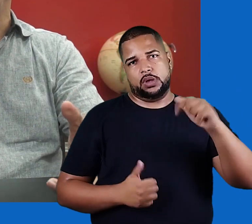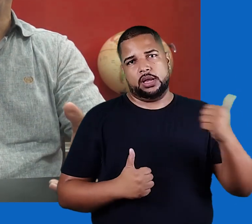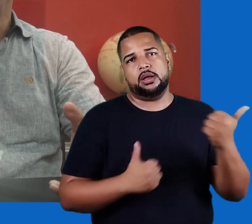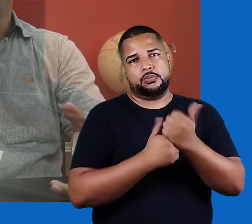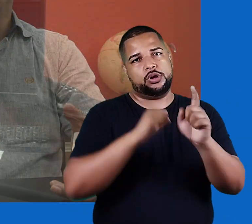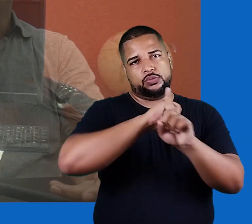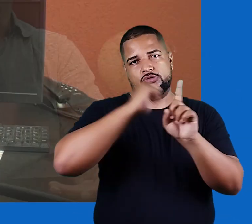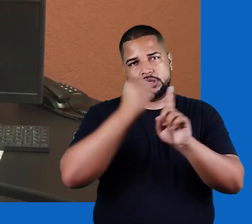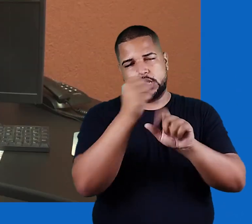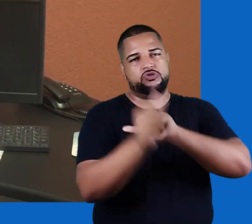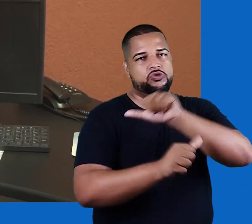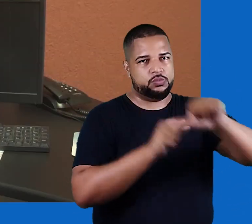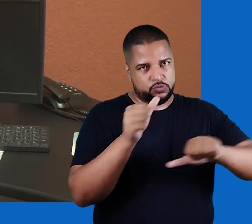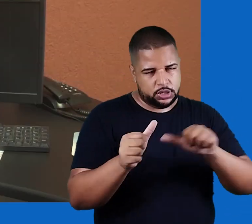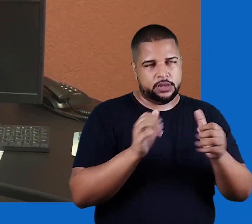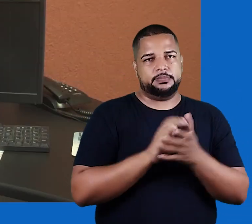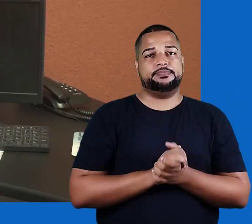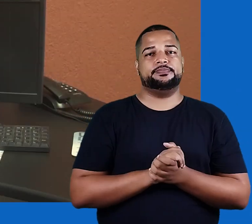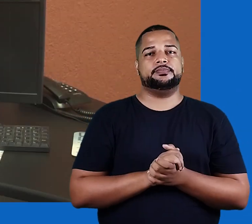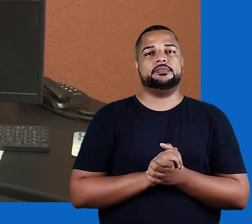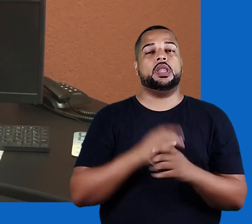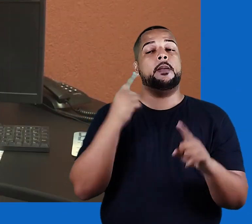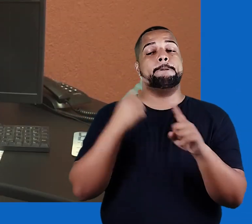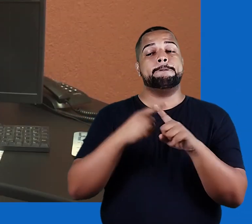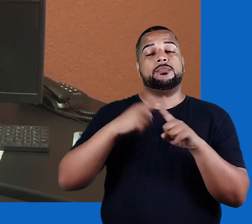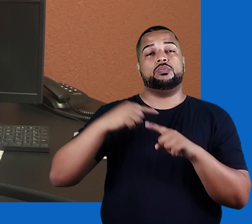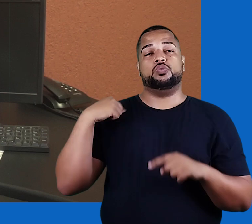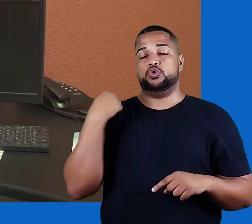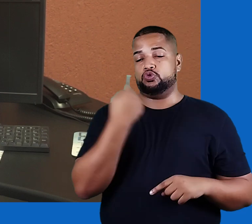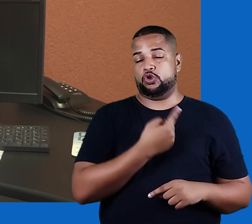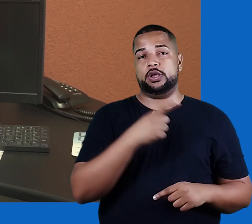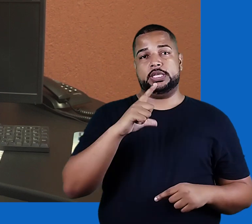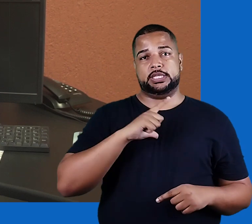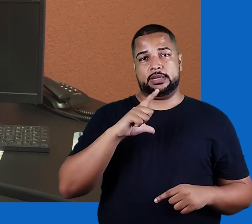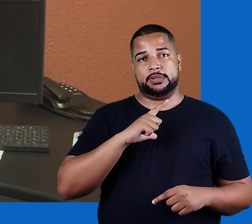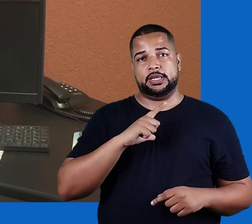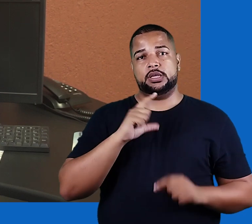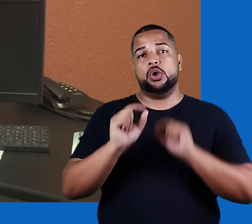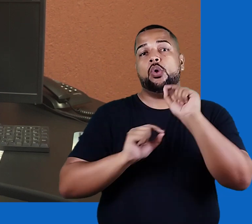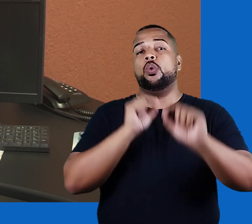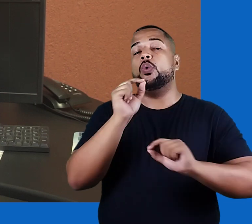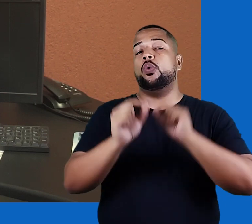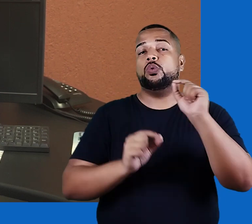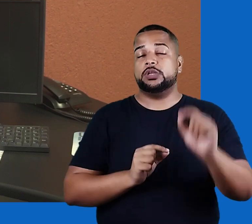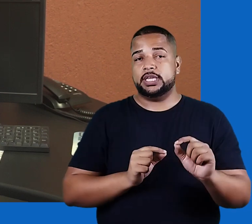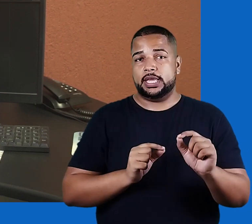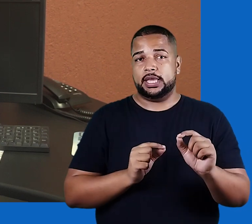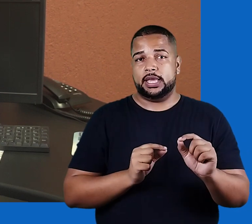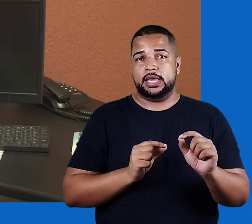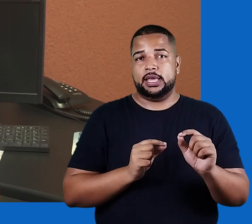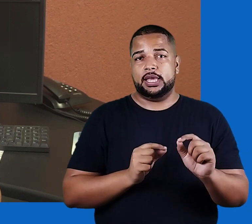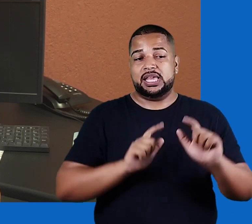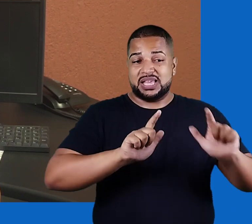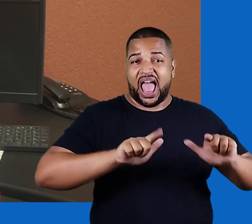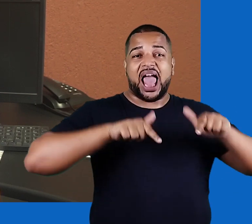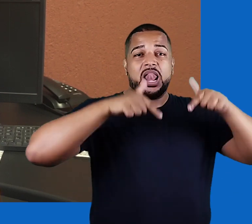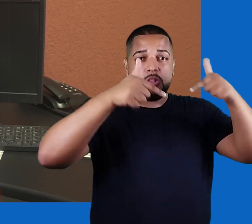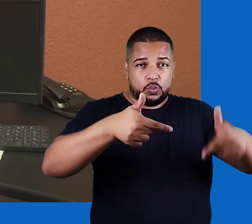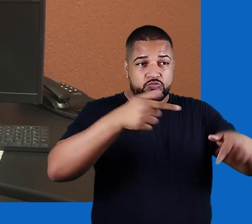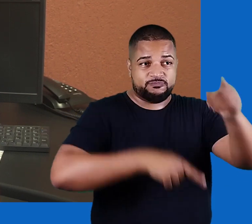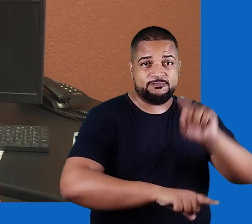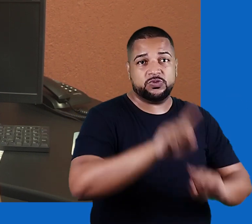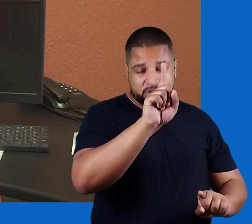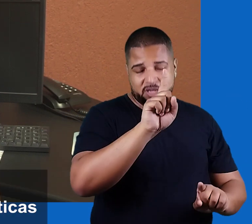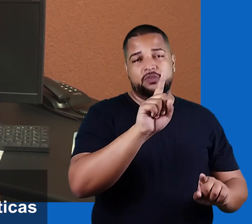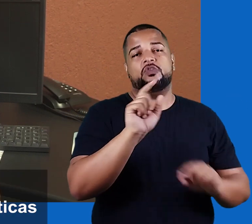como um todo. Porque a gente sempre teve uma linha aqui nesse sindicato que dizia o seguinte: a luta faz a lei,